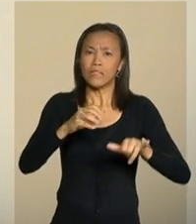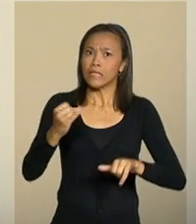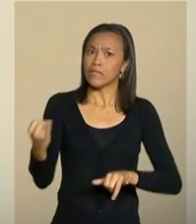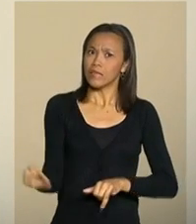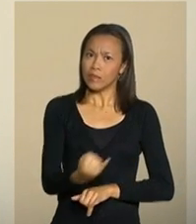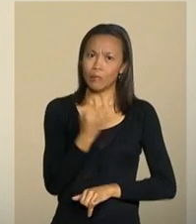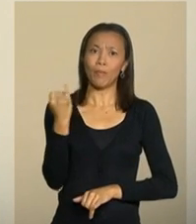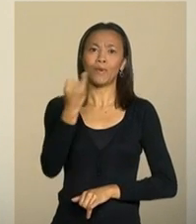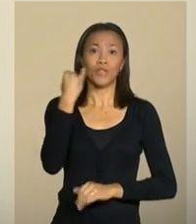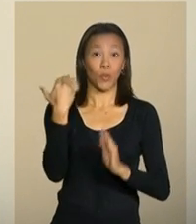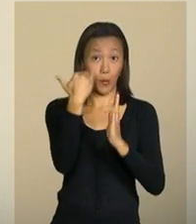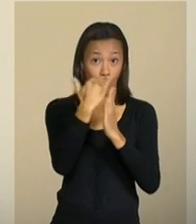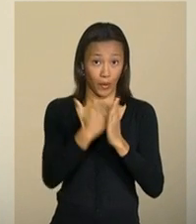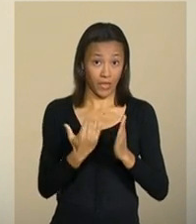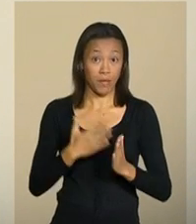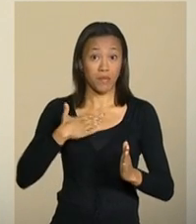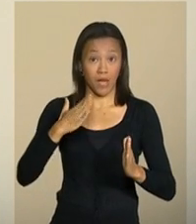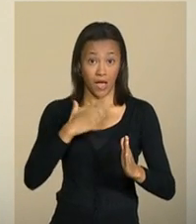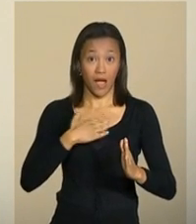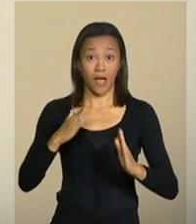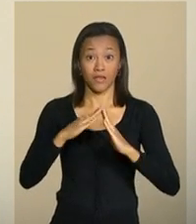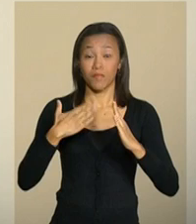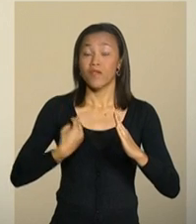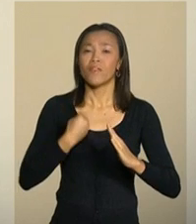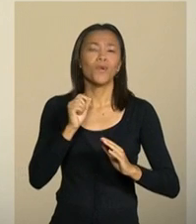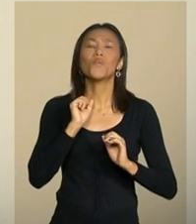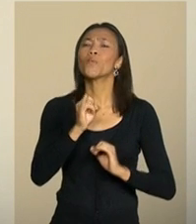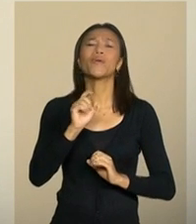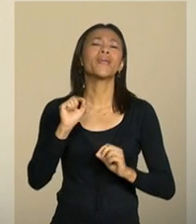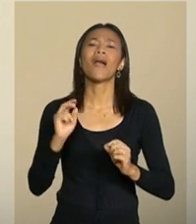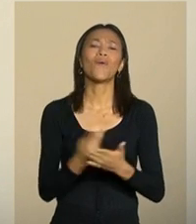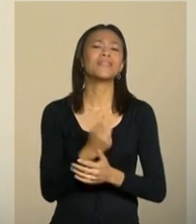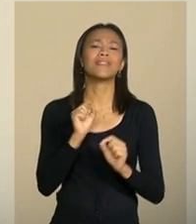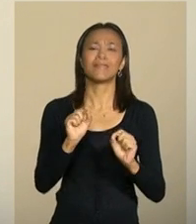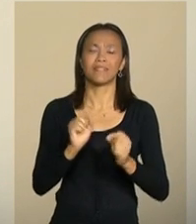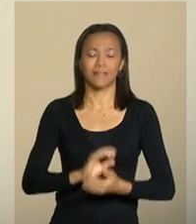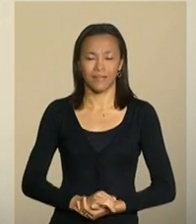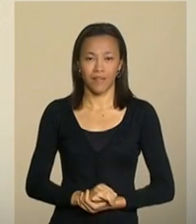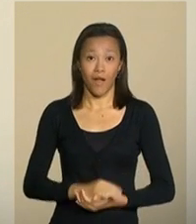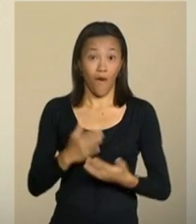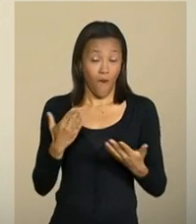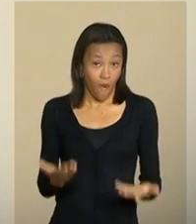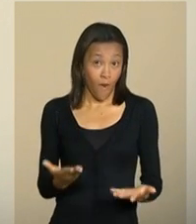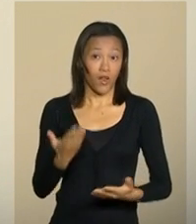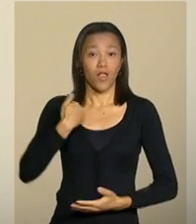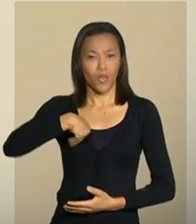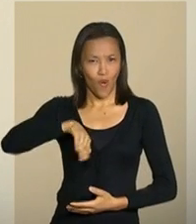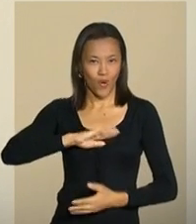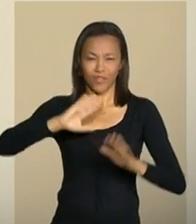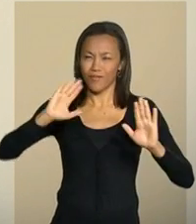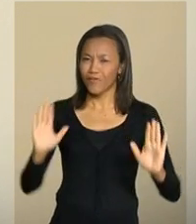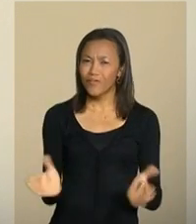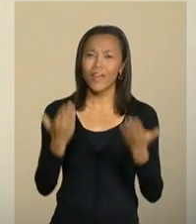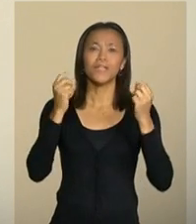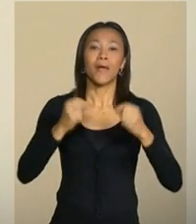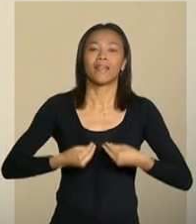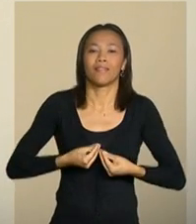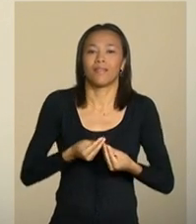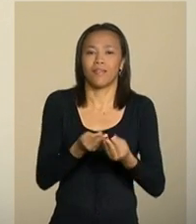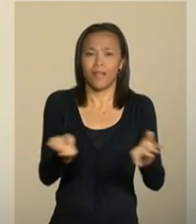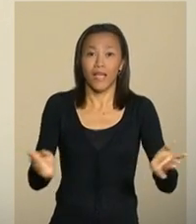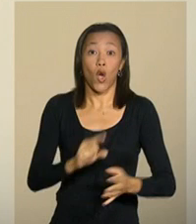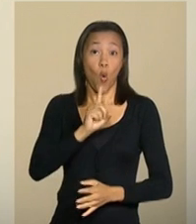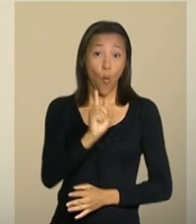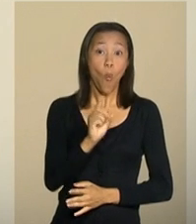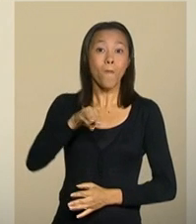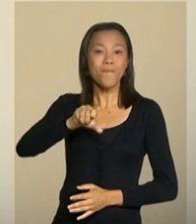importantíssimo do programa Minha Casa Minha Vida conta pra gente que resultado foi esse olha Luci nós comemoramos a entrega de